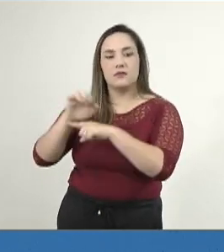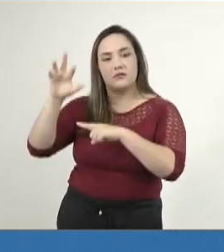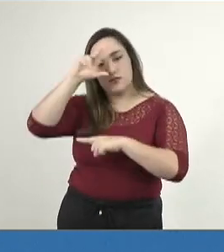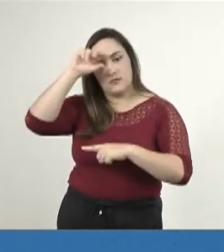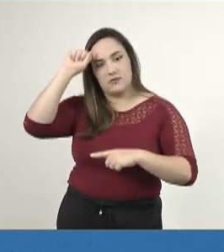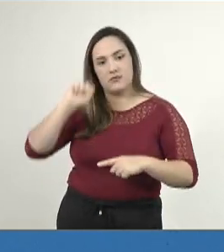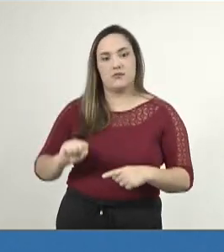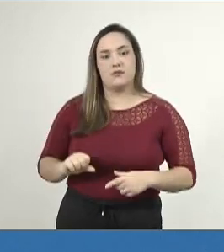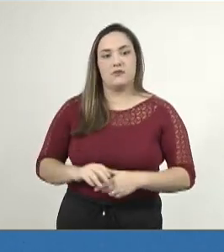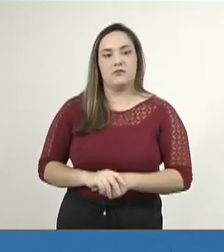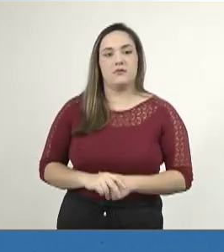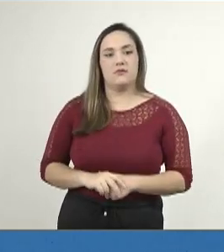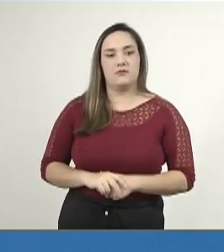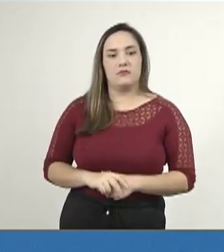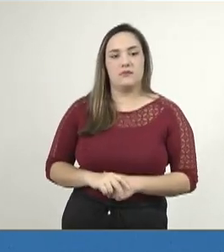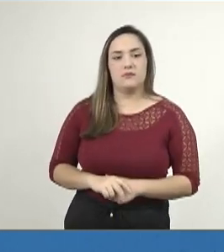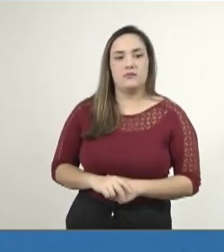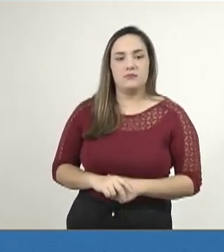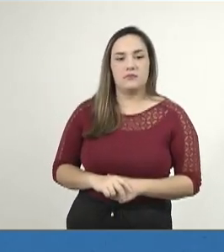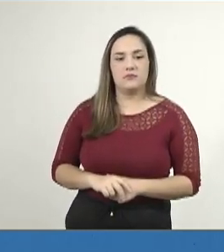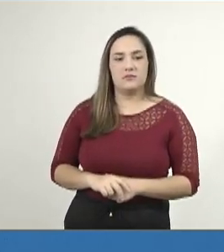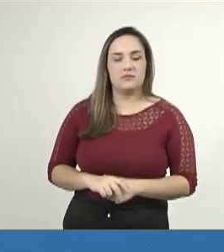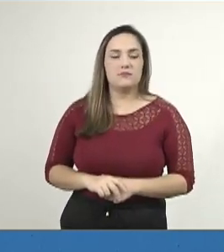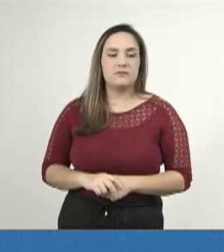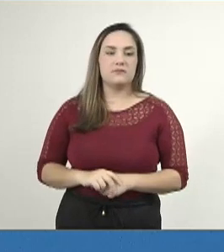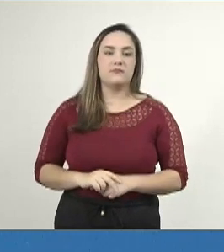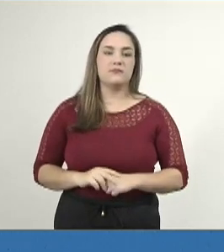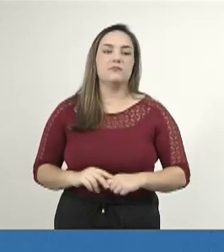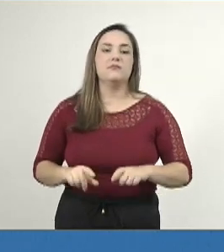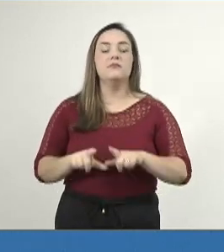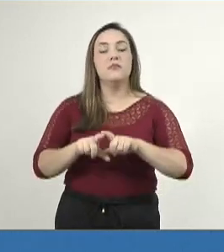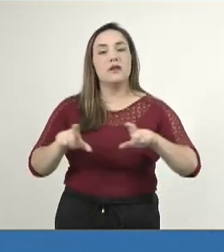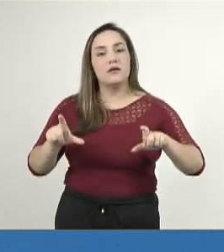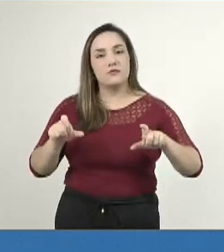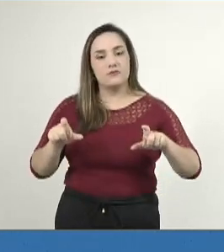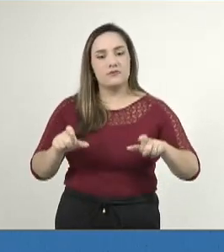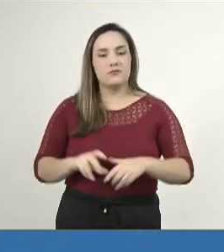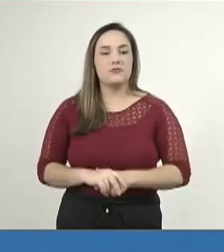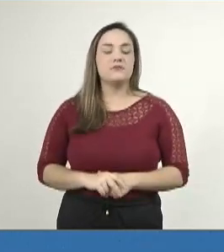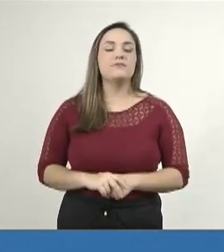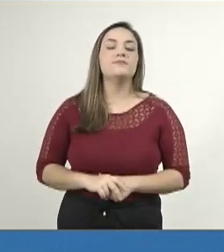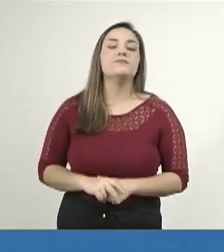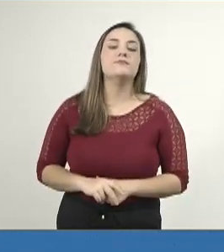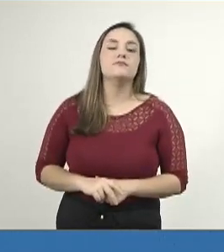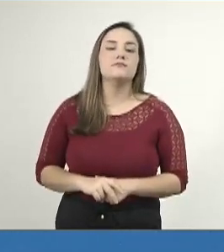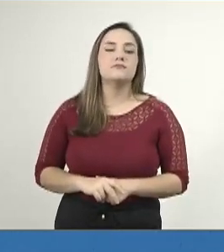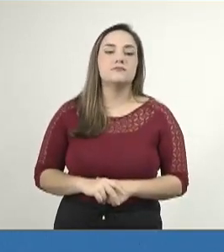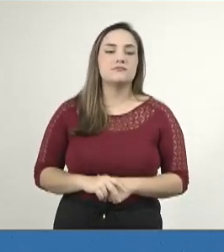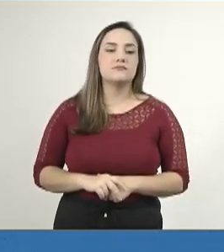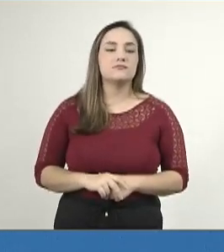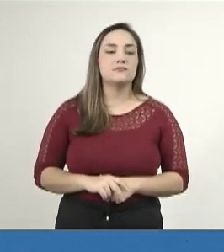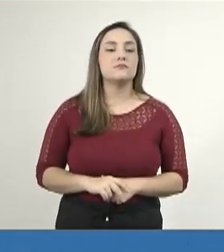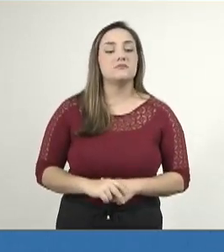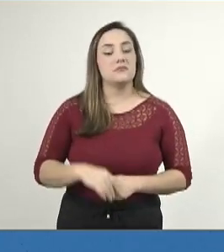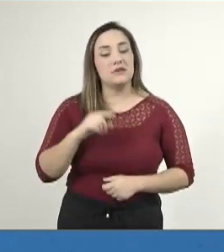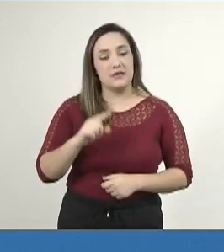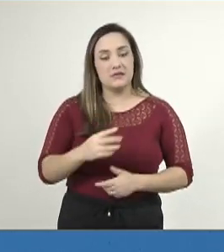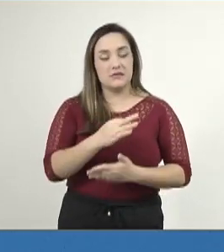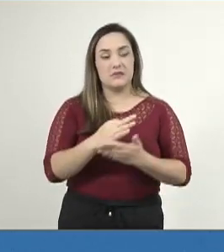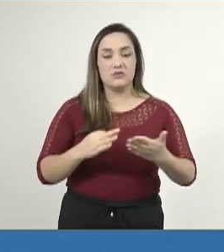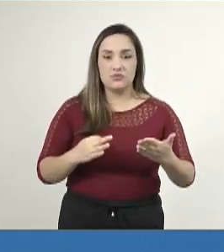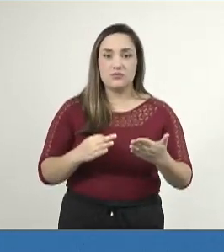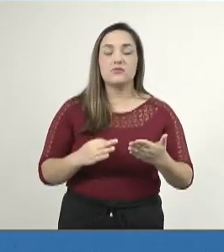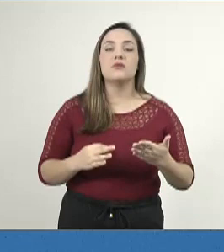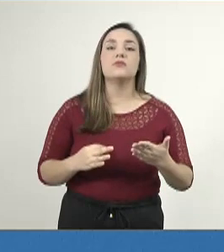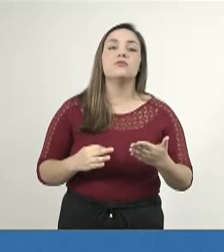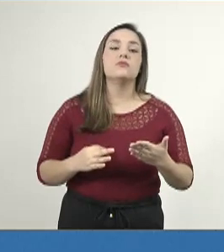Estado de Mato Grosso do Sul. Parágrafo único. O disposto no CAPT faculta ao contribuinte